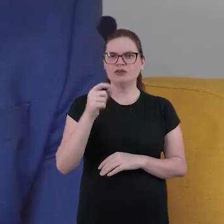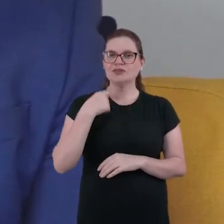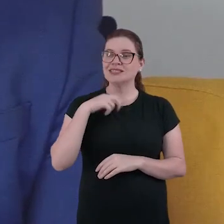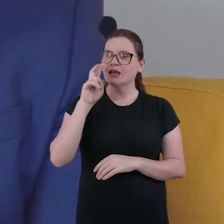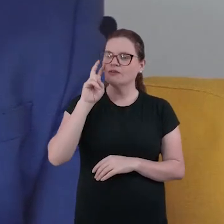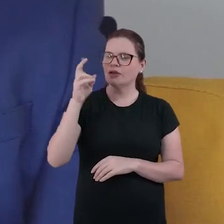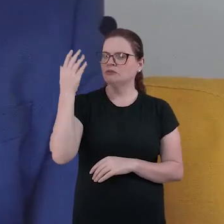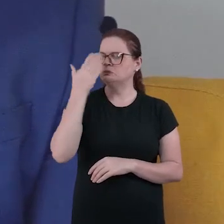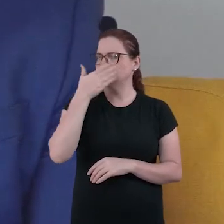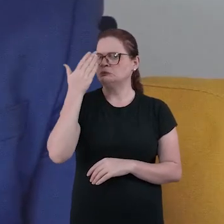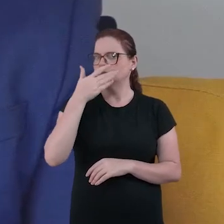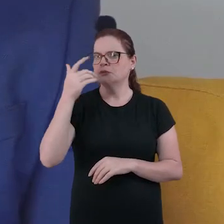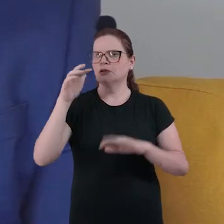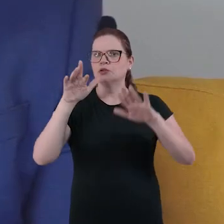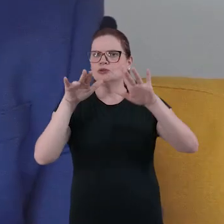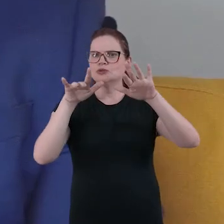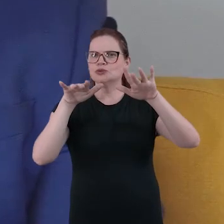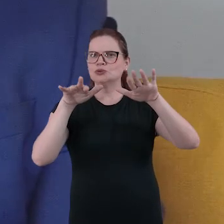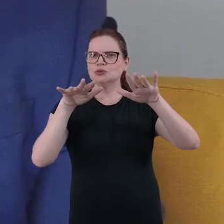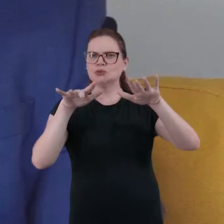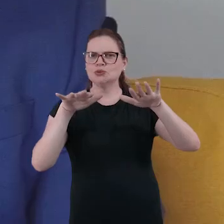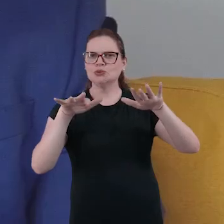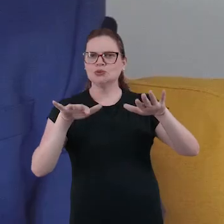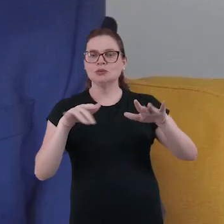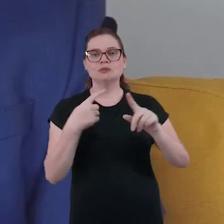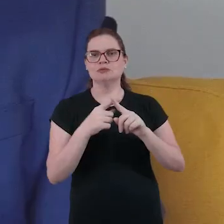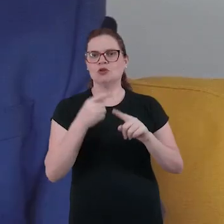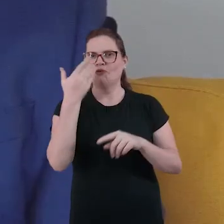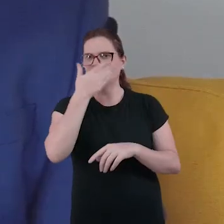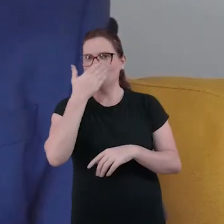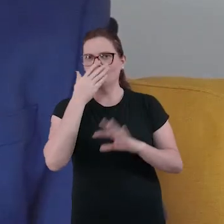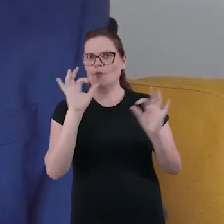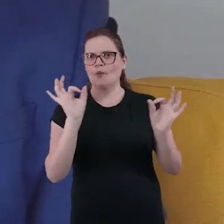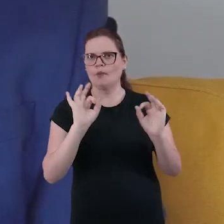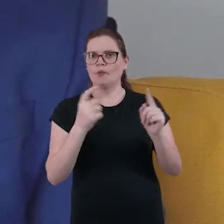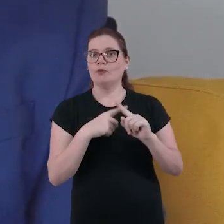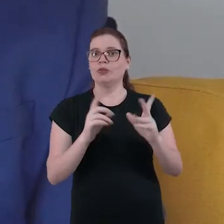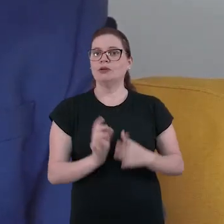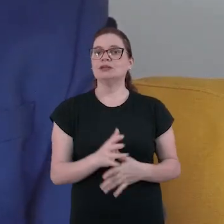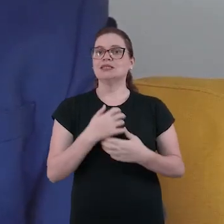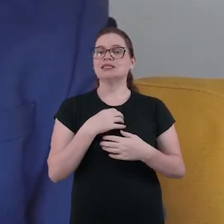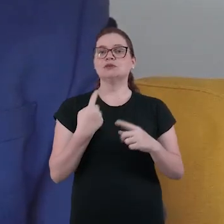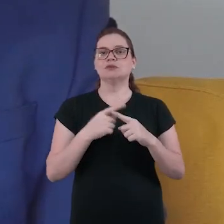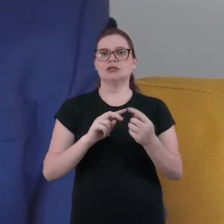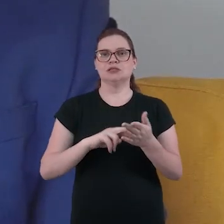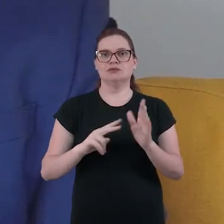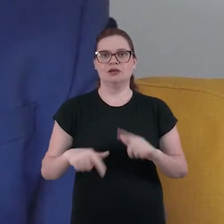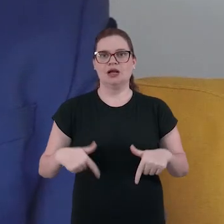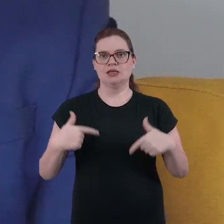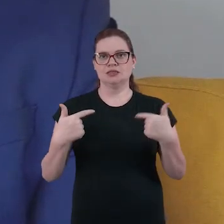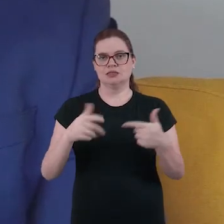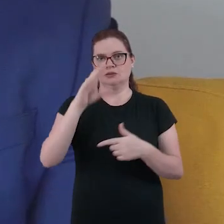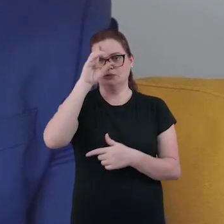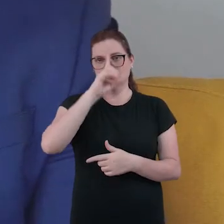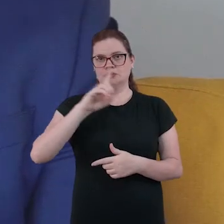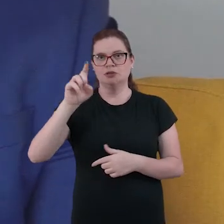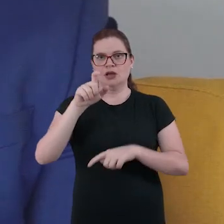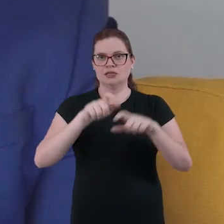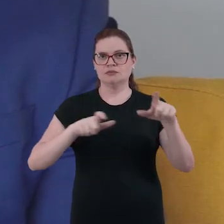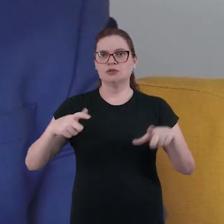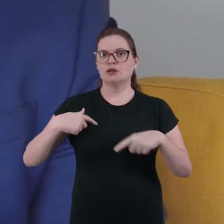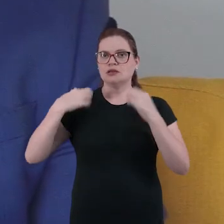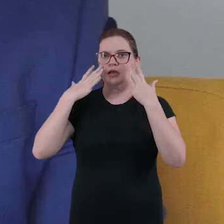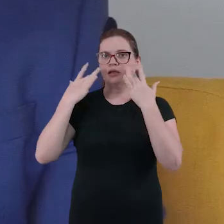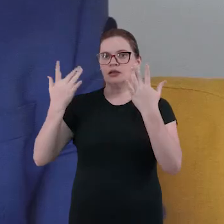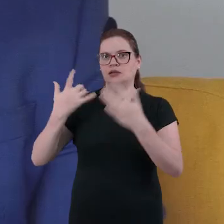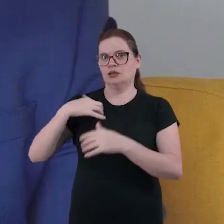orvalho, né? Aquilo que ninguém vê caindo, porque fala da operação do Senhor na vida dos que o temem e é percebida